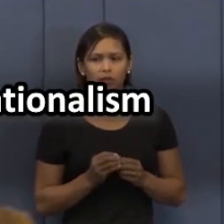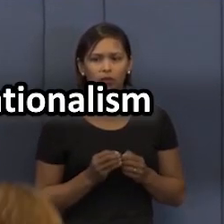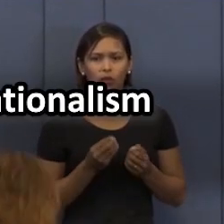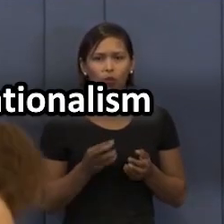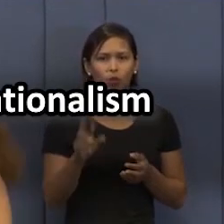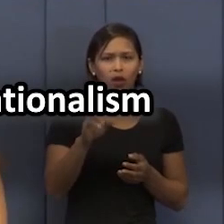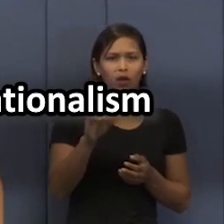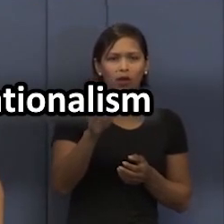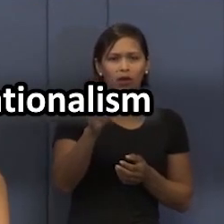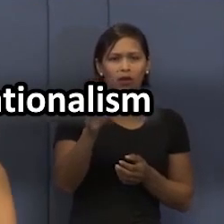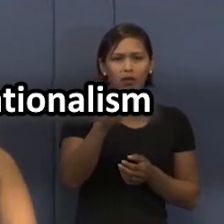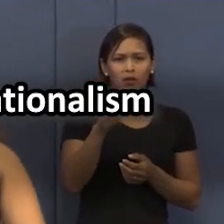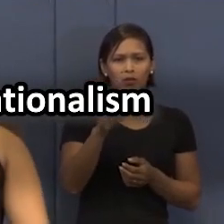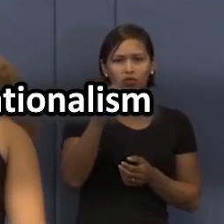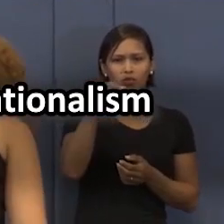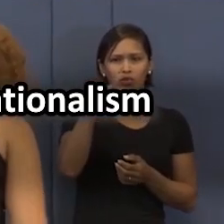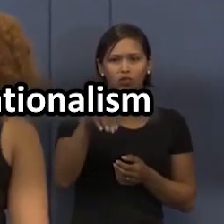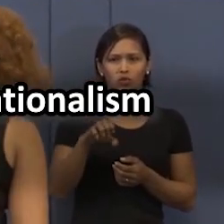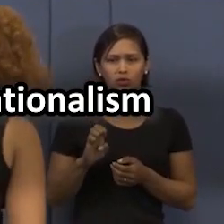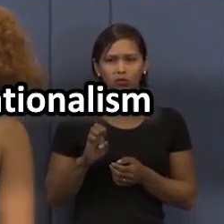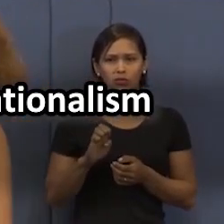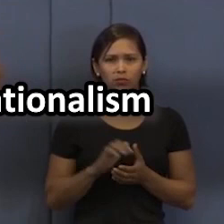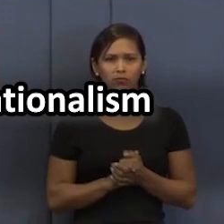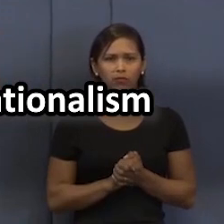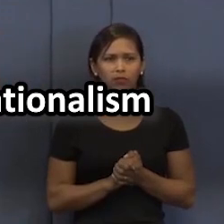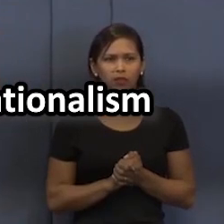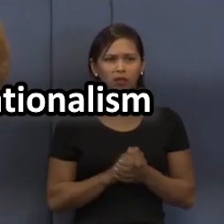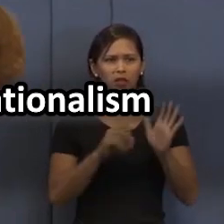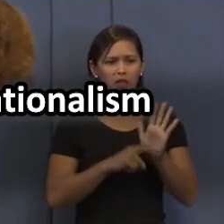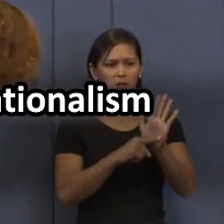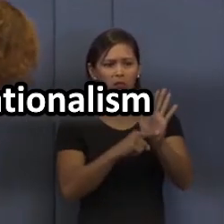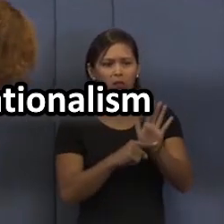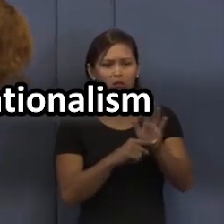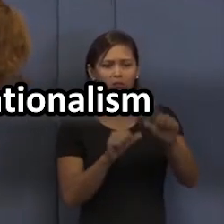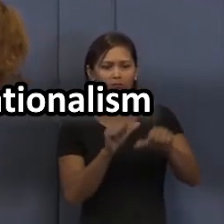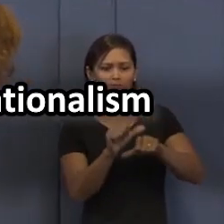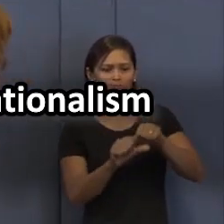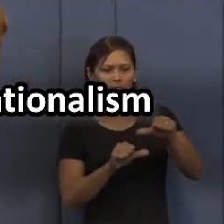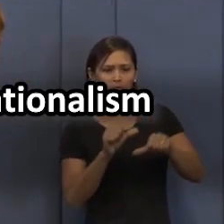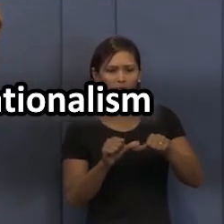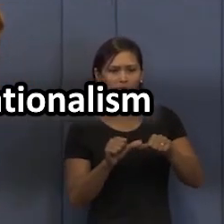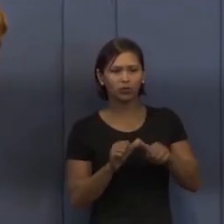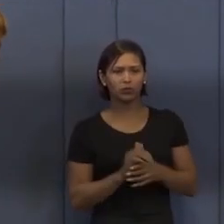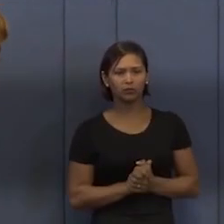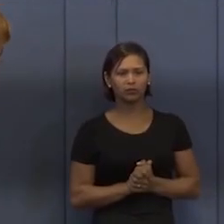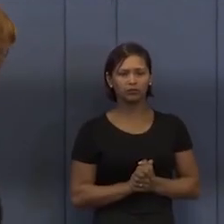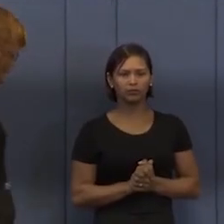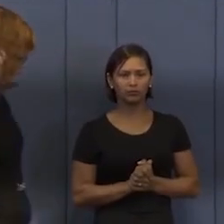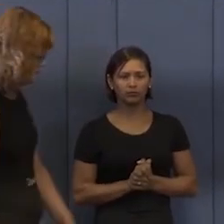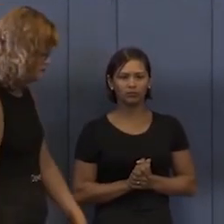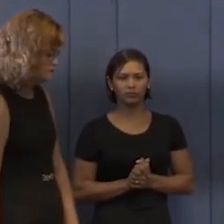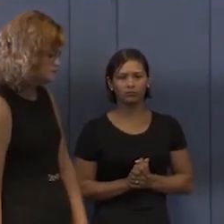quando Razzoni fala de nacionalismo, ele apresenta o nacionalismo numa esfera oposta a isso. Porque o que